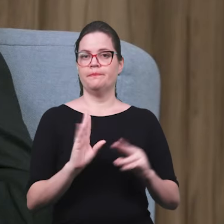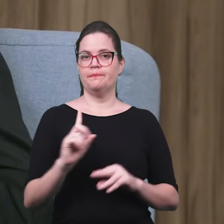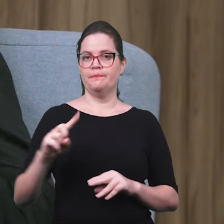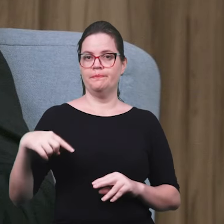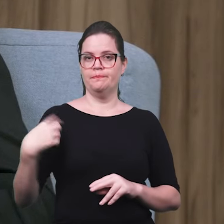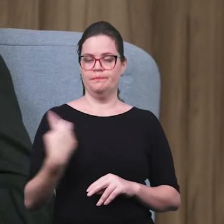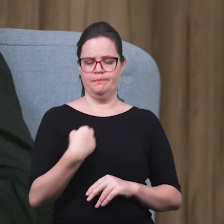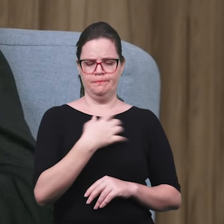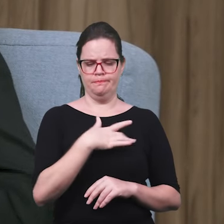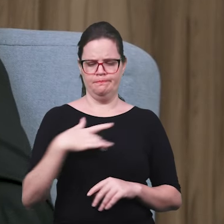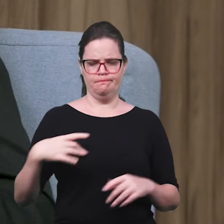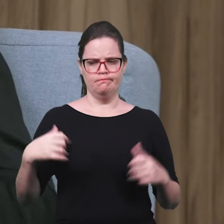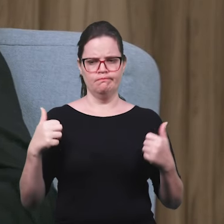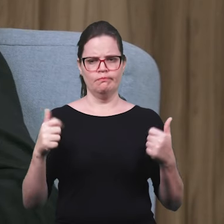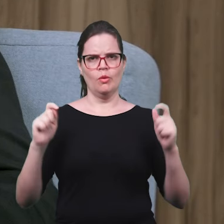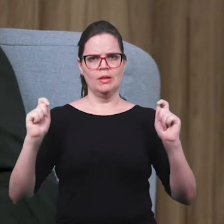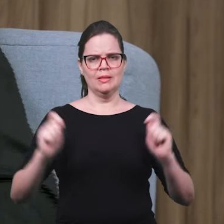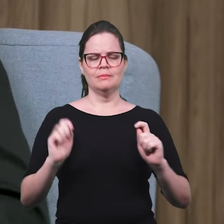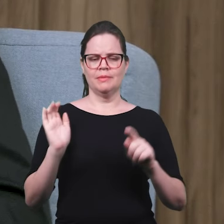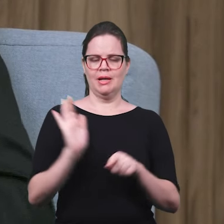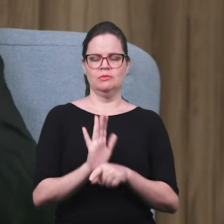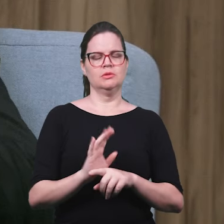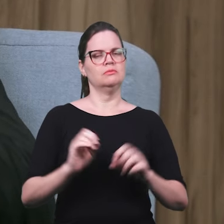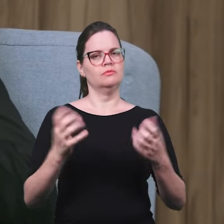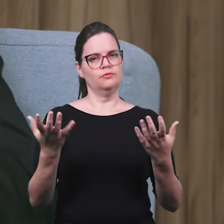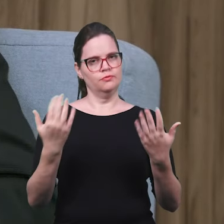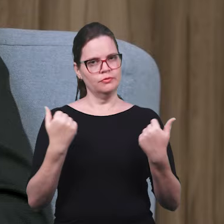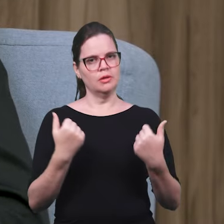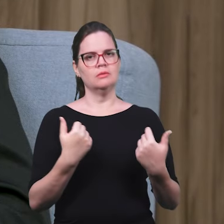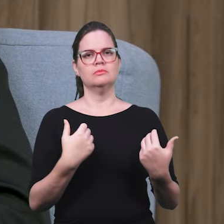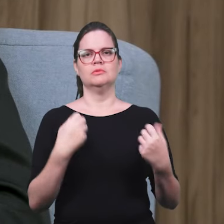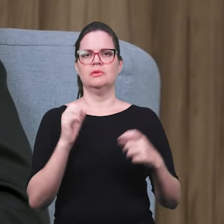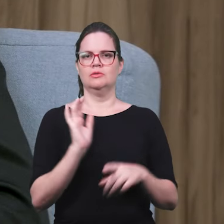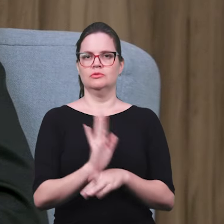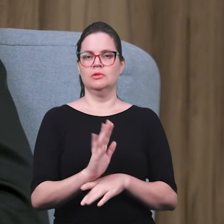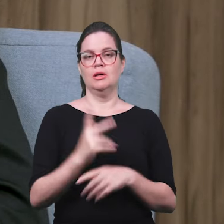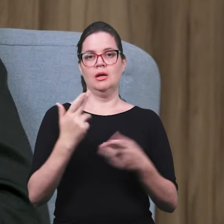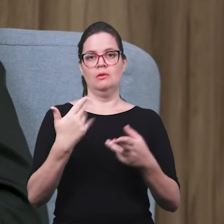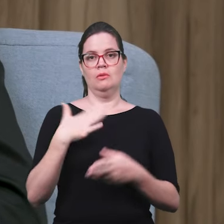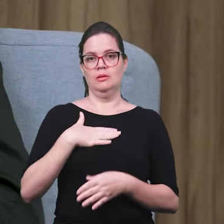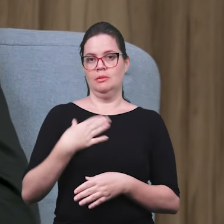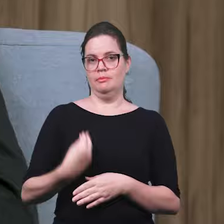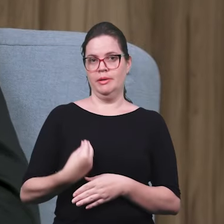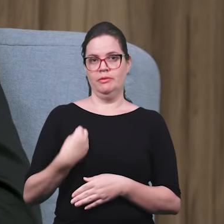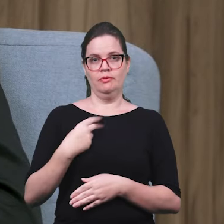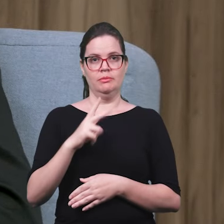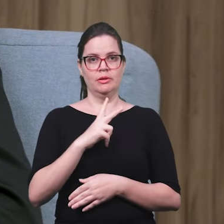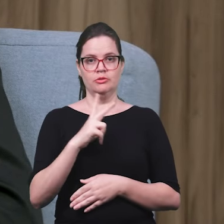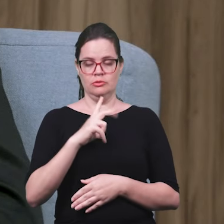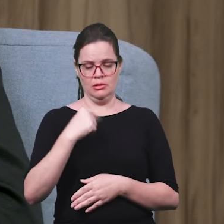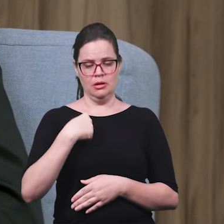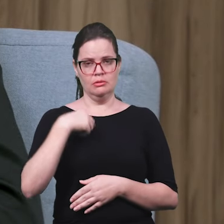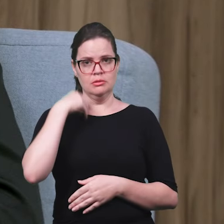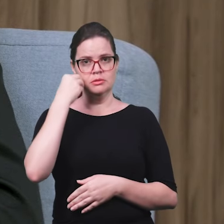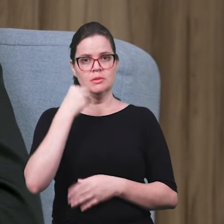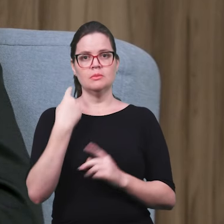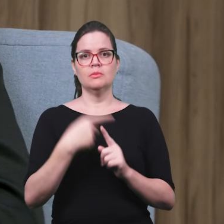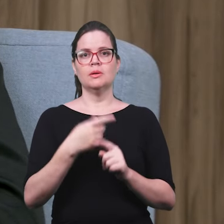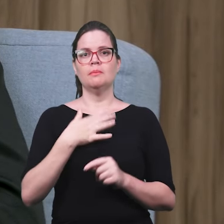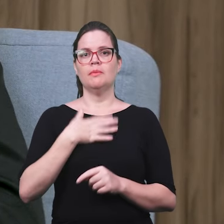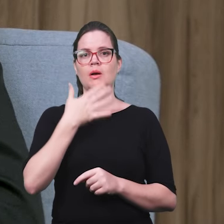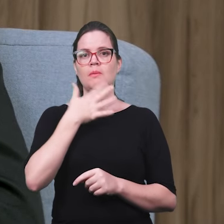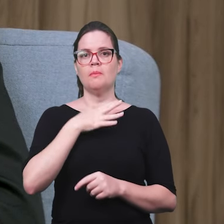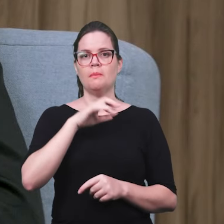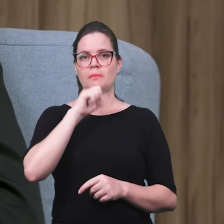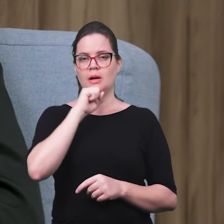que podemos ajudar, vamos ajudar. Inclusive, eu tenho vivido essa experiência na minha vida particular, que meu